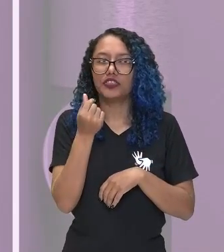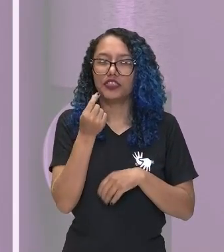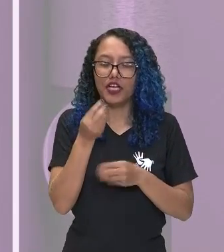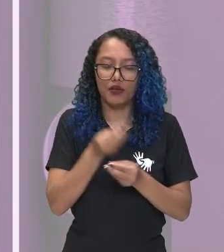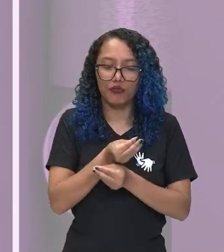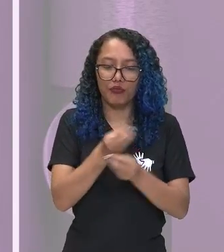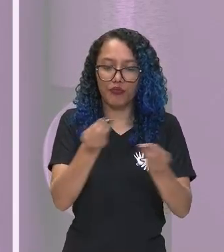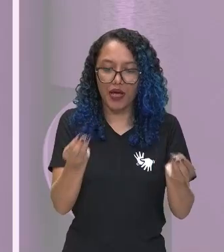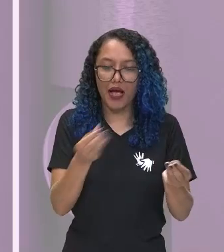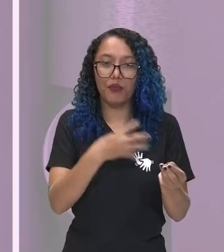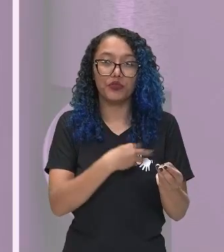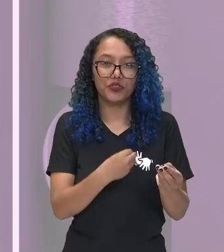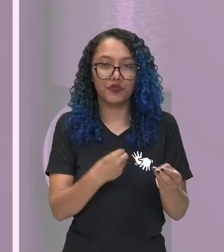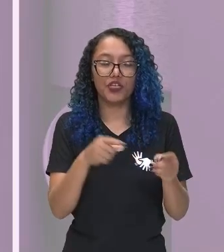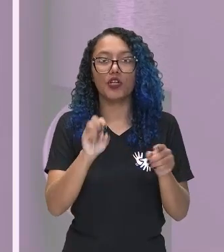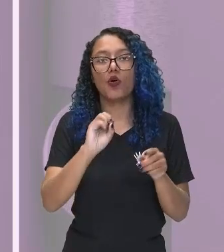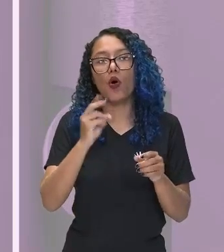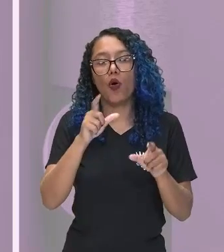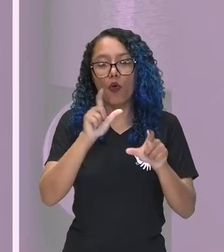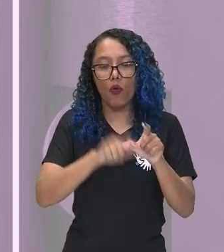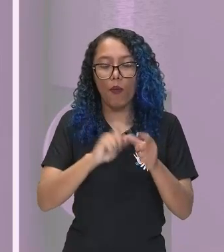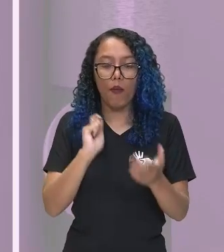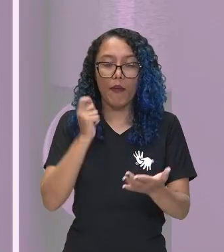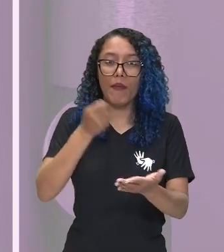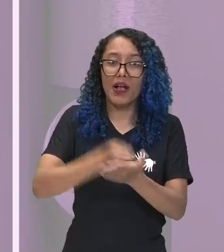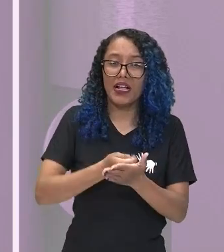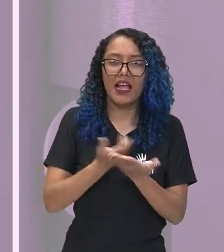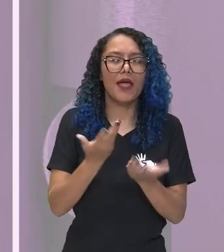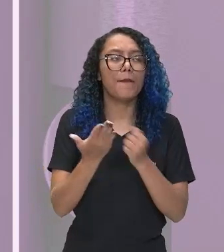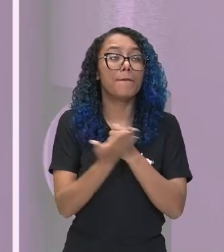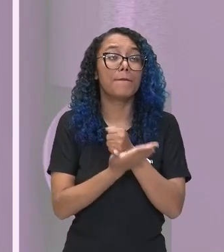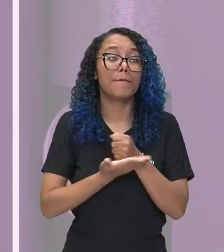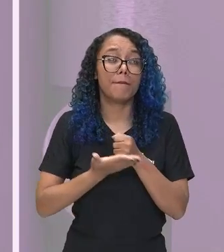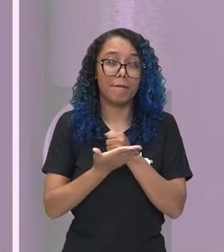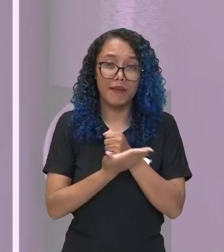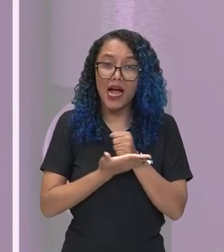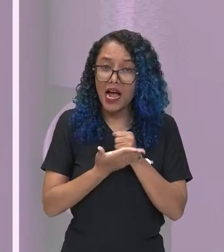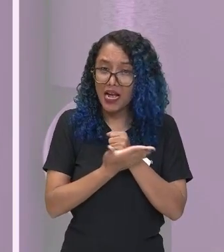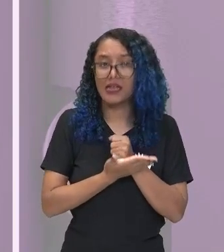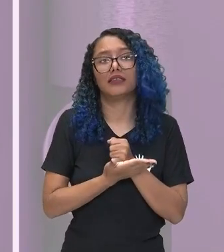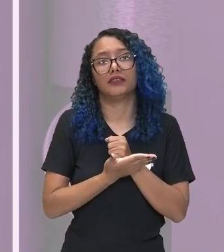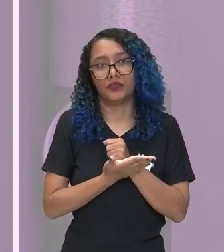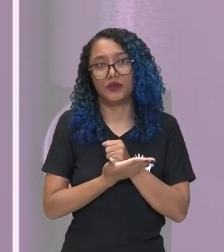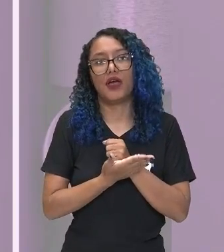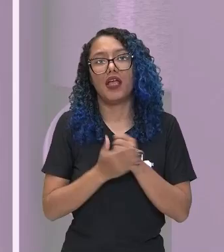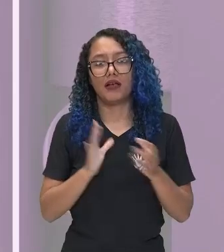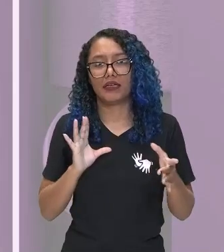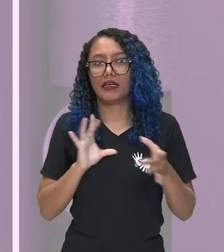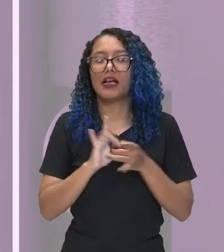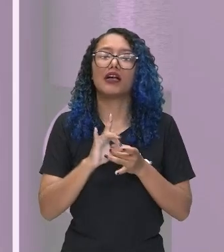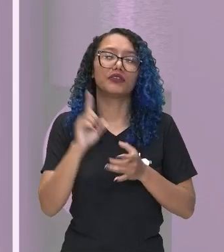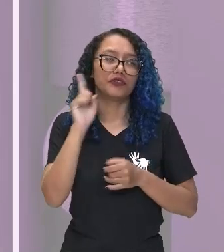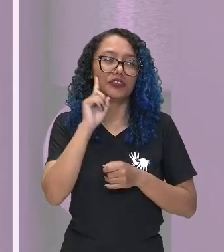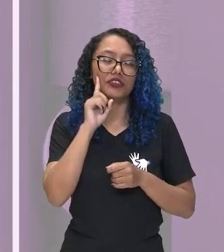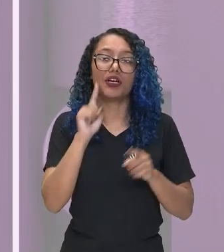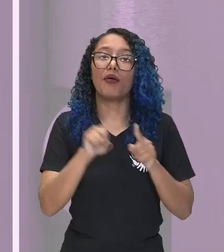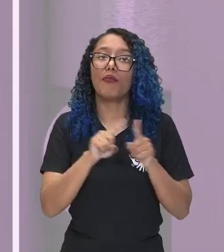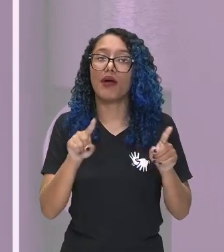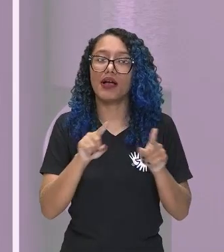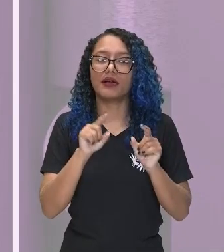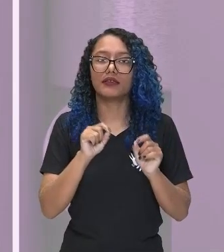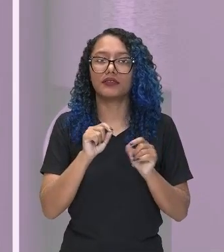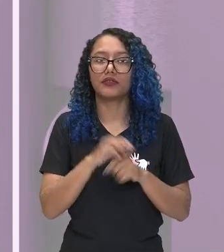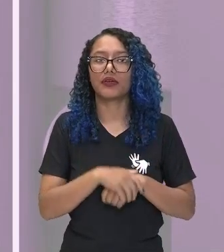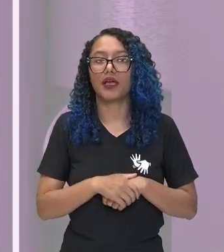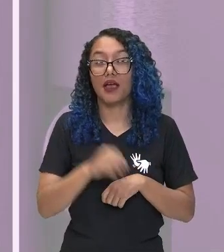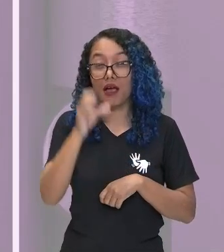uma conta, e é algo básico, algo que faz parte do nosso dia a dia. Mas para ficar melhor fixado, vamos ver